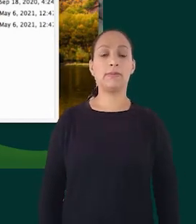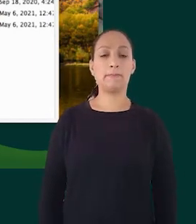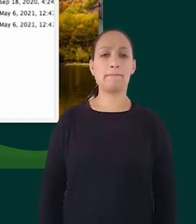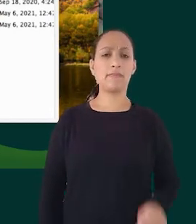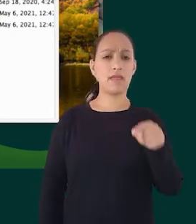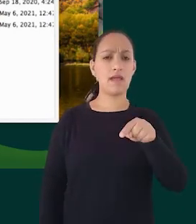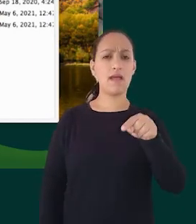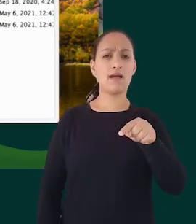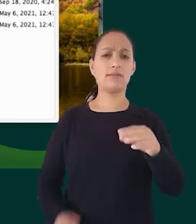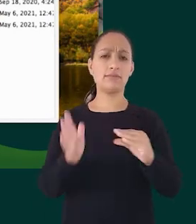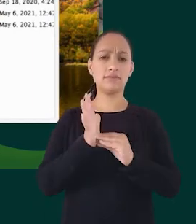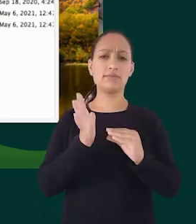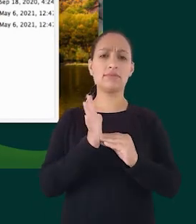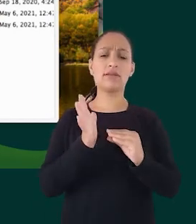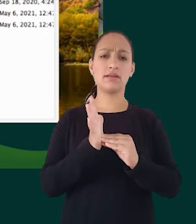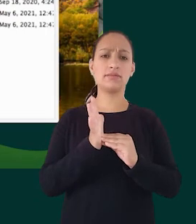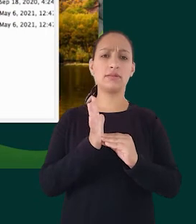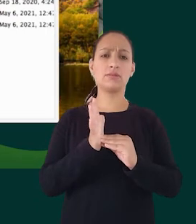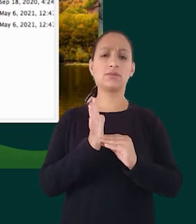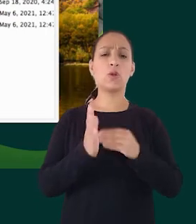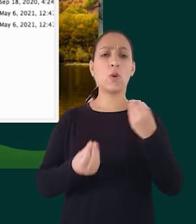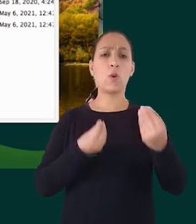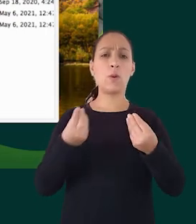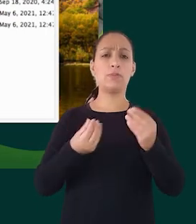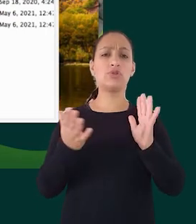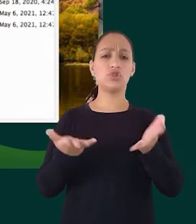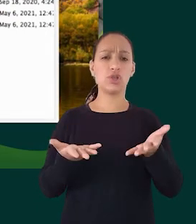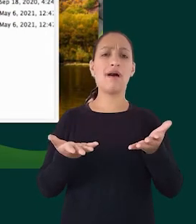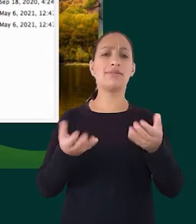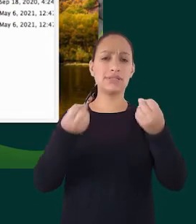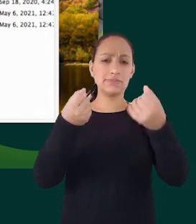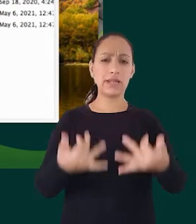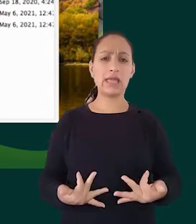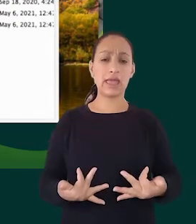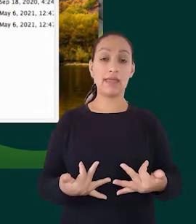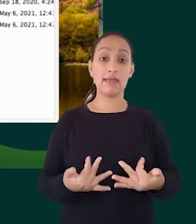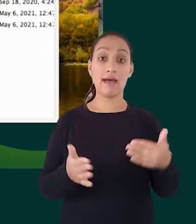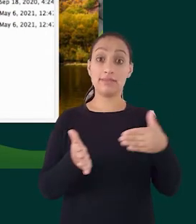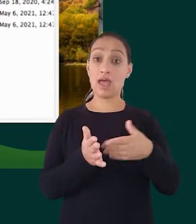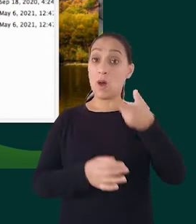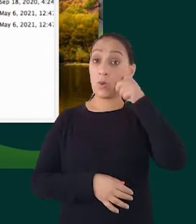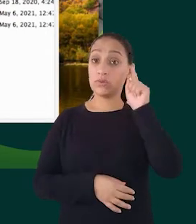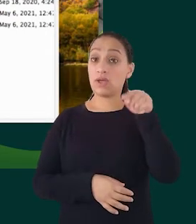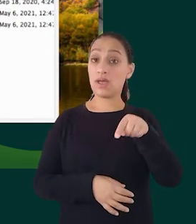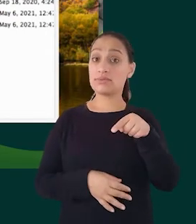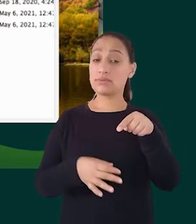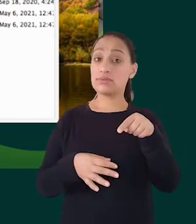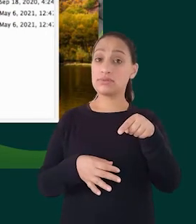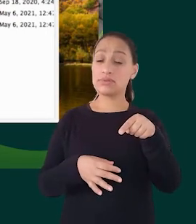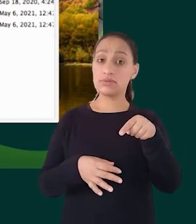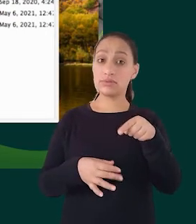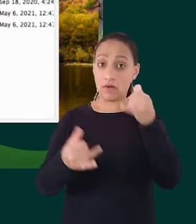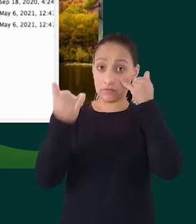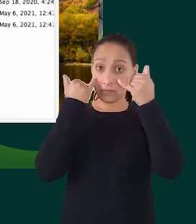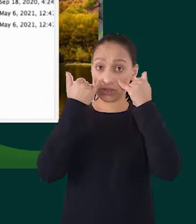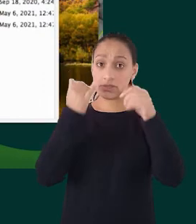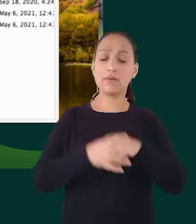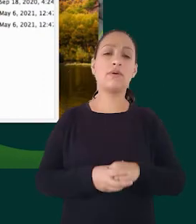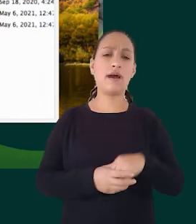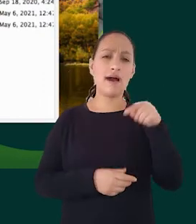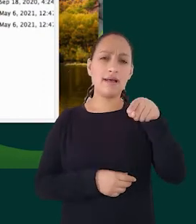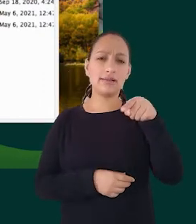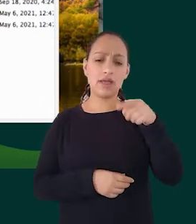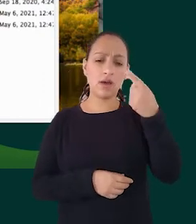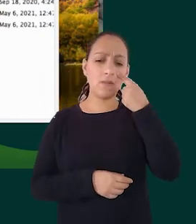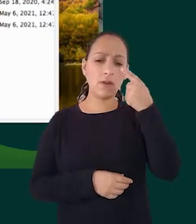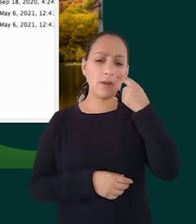Esses dados estão, como eu comentei, estão consolidados até ontem, tá? Então, aqui, ó, vem uma série de dados, só para vocês terem